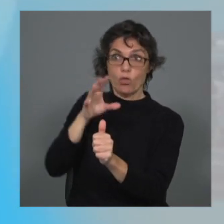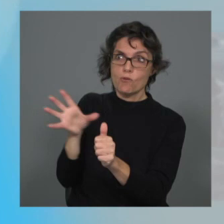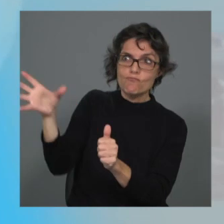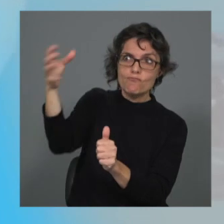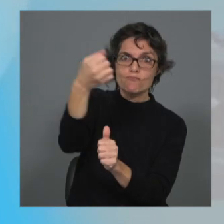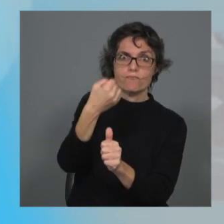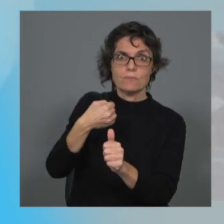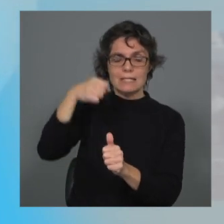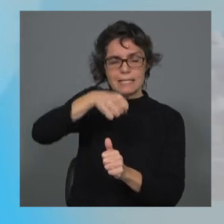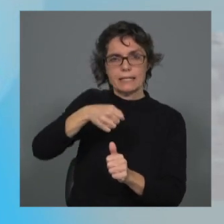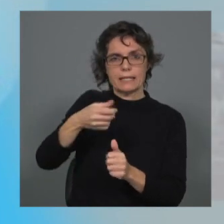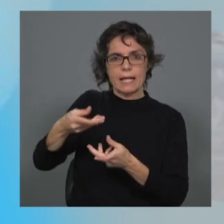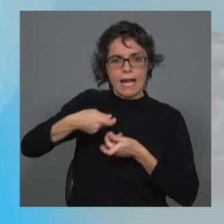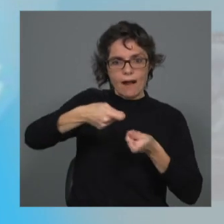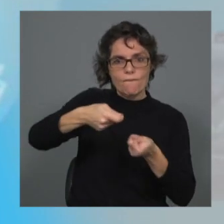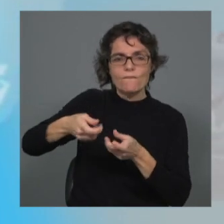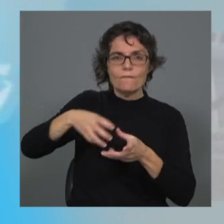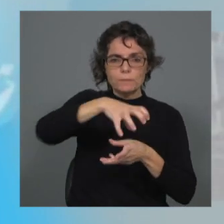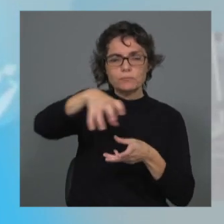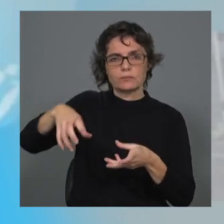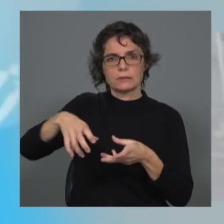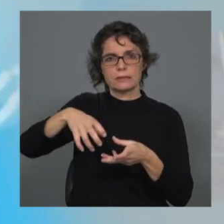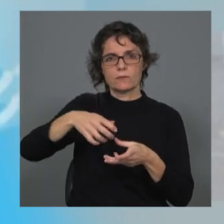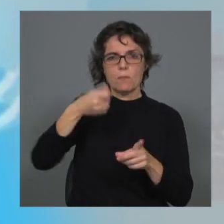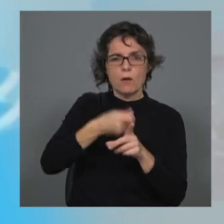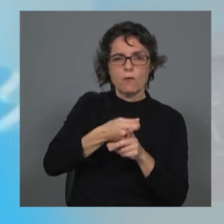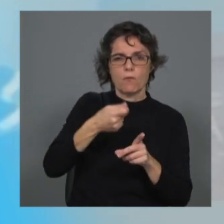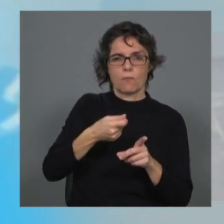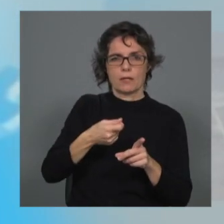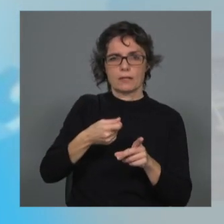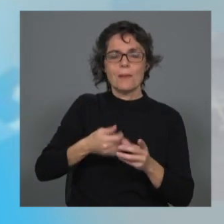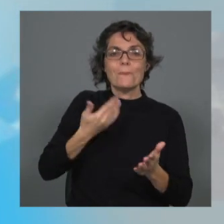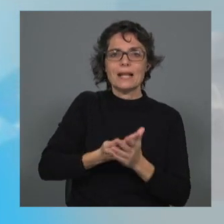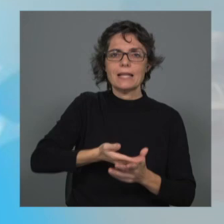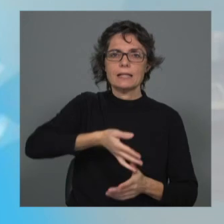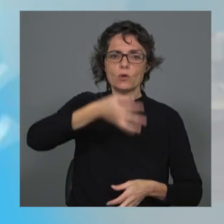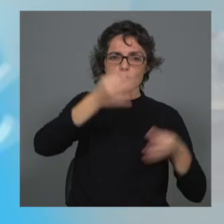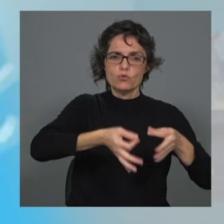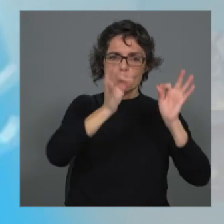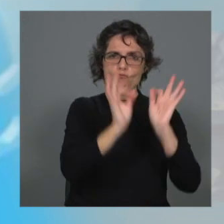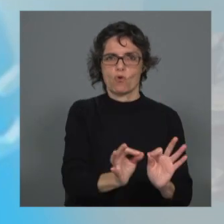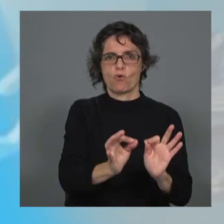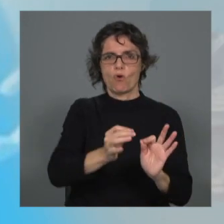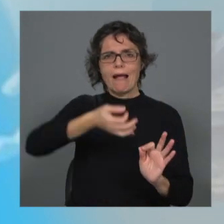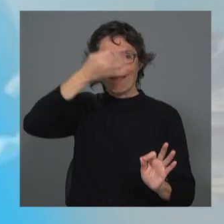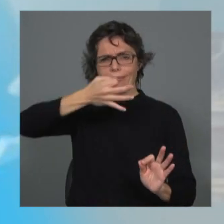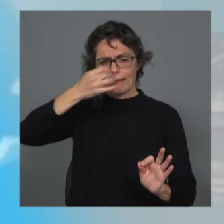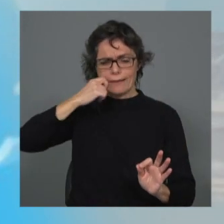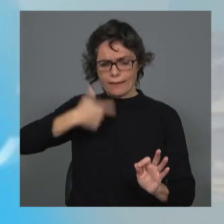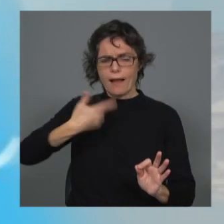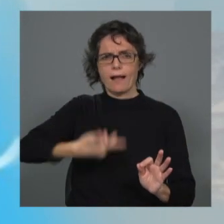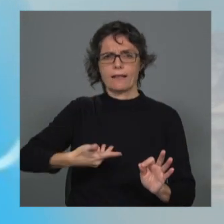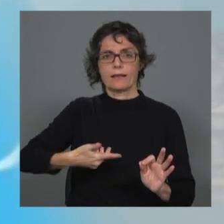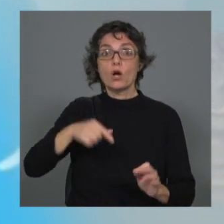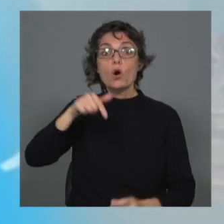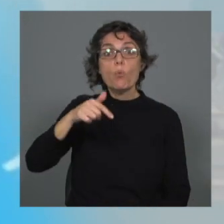à justiça das pessoas e à dignidade. Hoje, os mais jovens têm, tantas vezes,